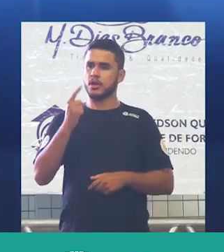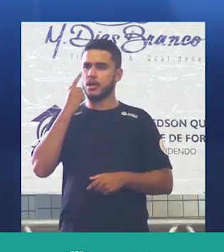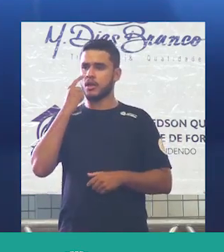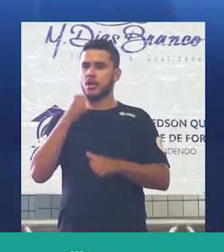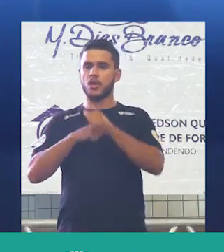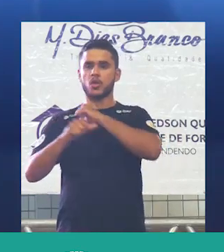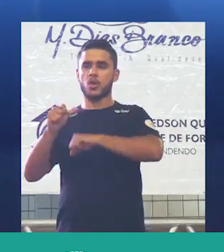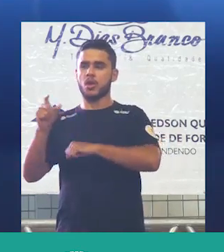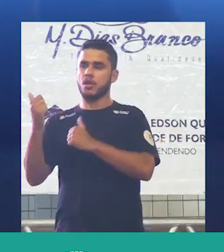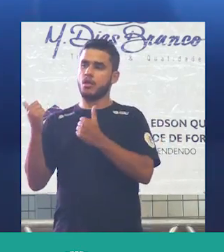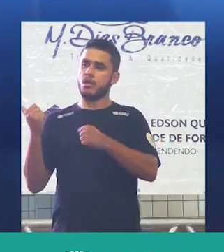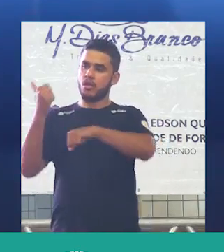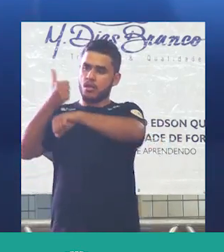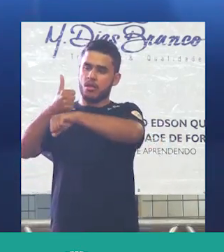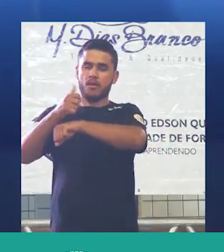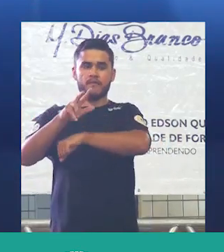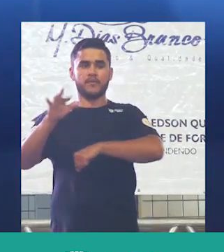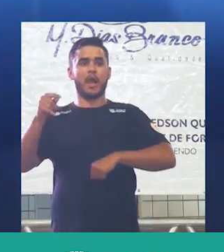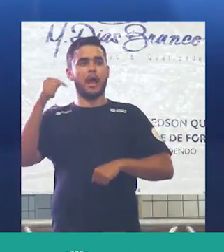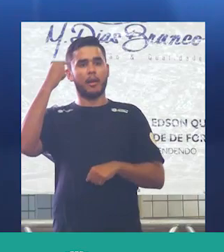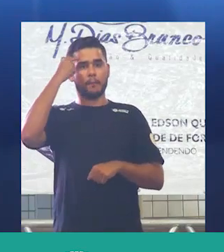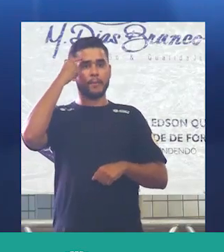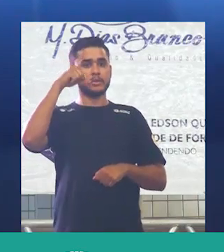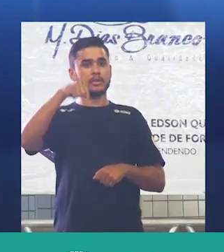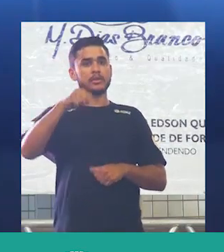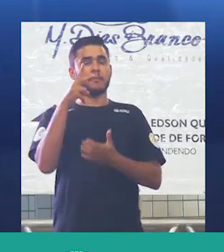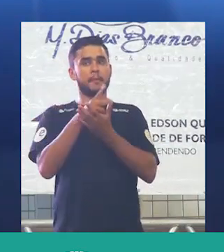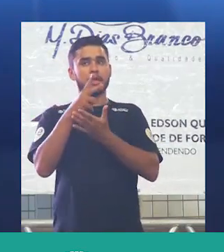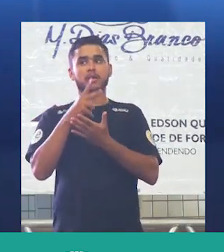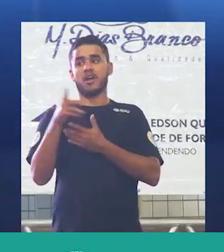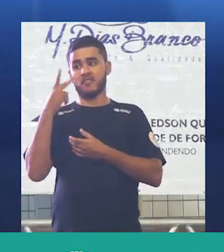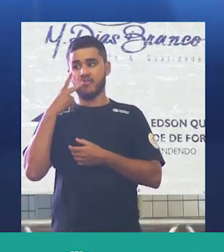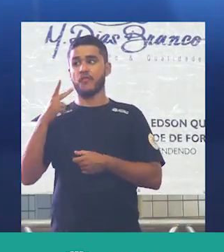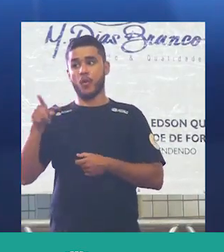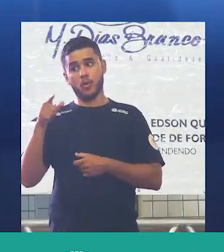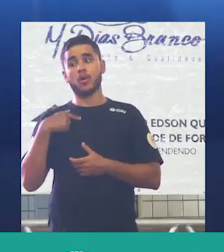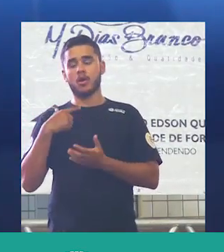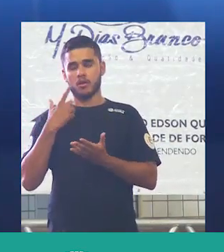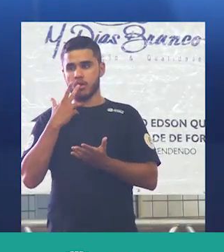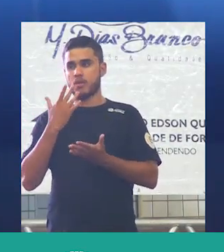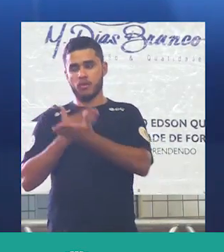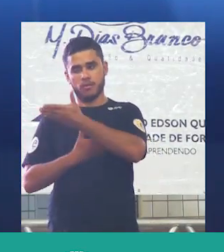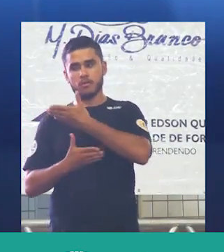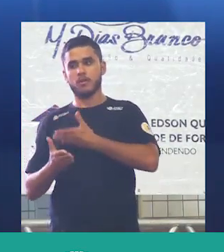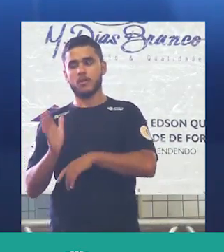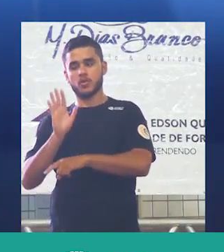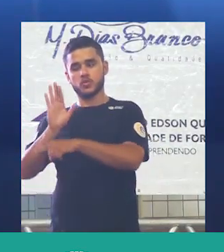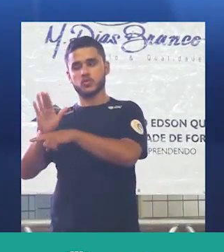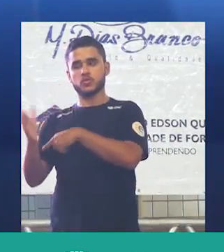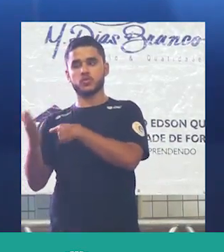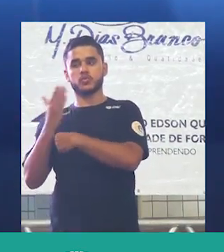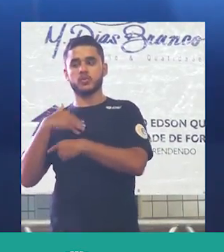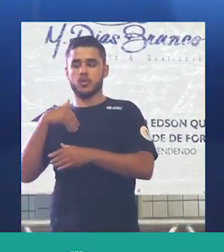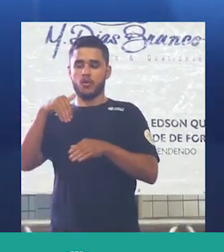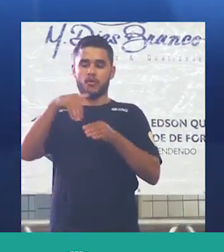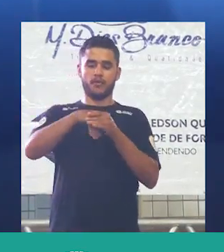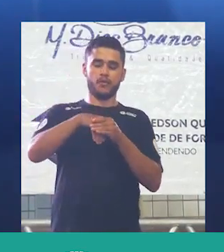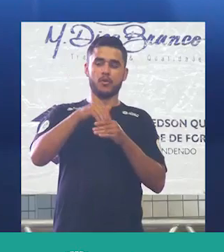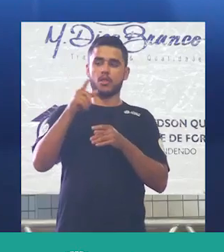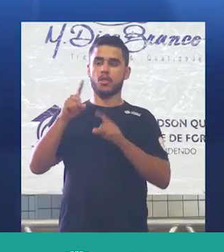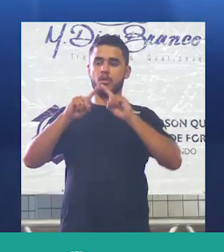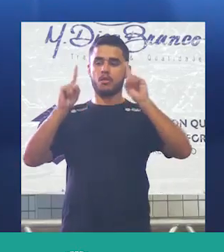ser troca de cargo, não é? Porque aqui no Brasil ficou essa característica, né? Olha, eu voto no teu projeto se tu me